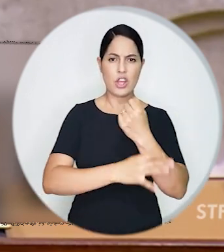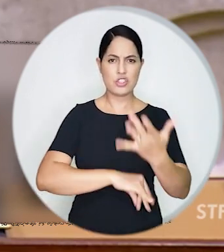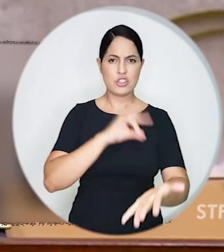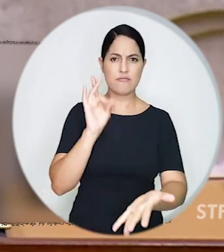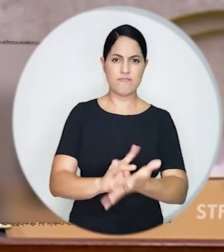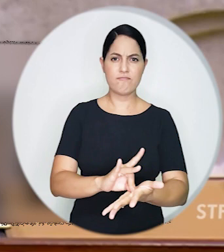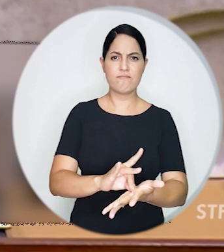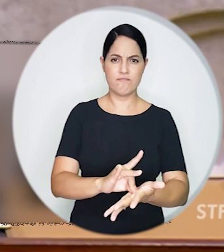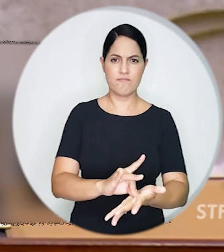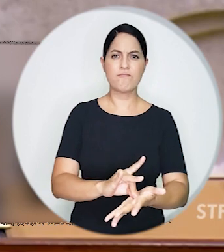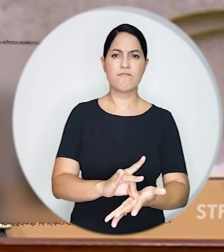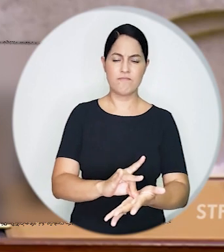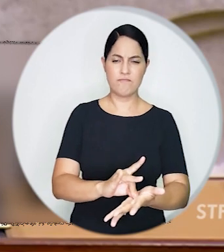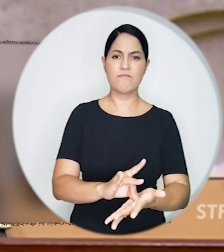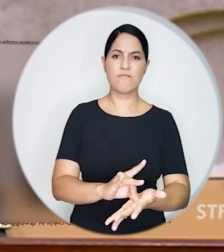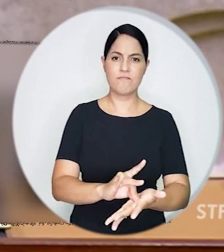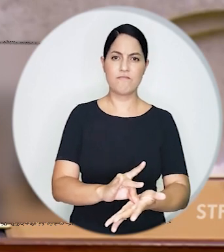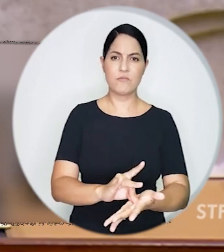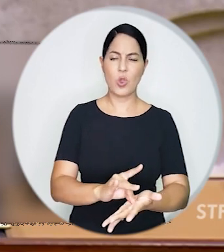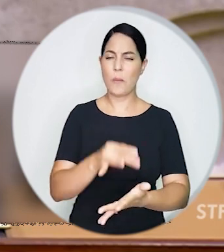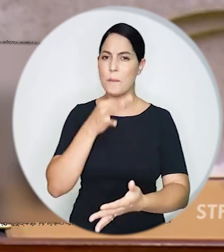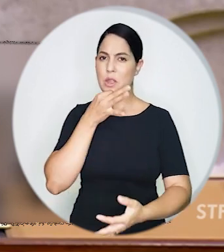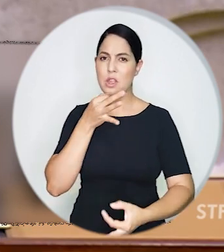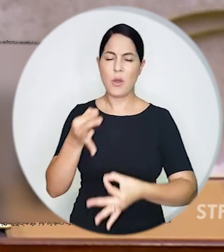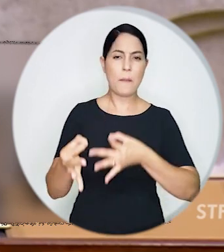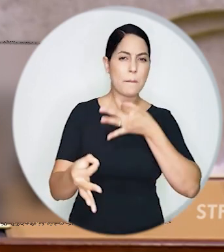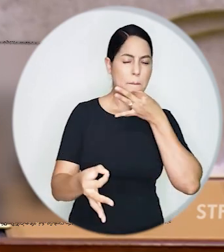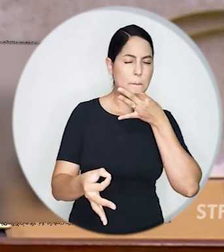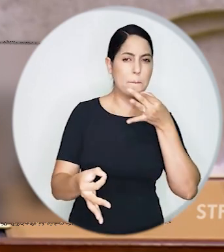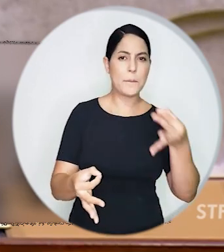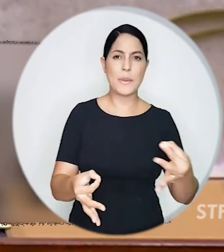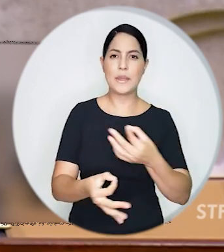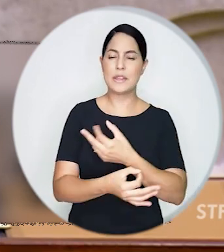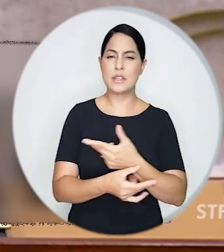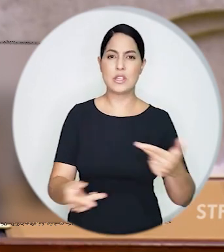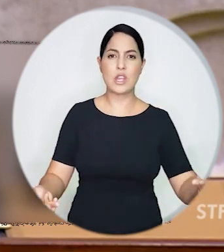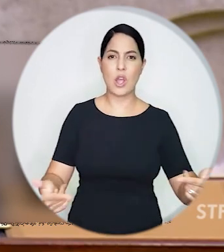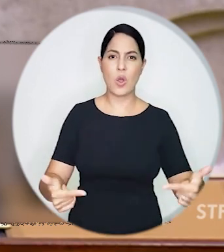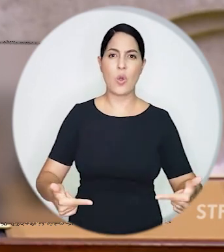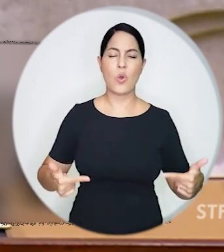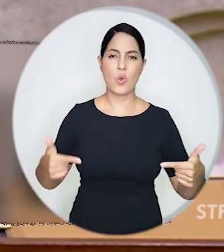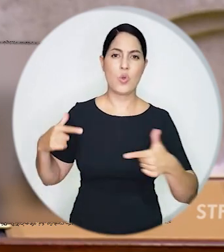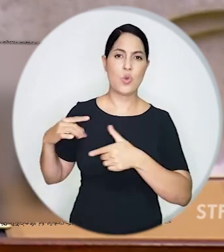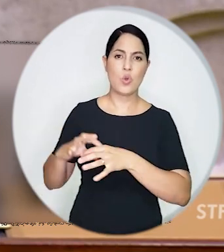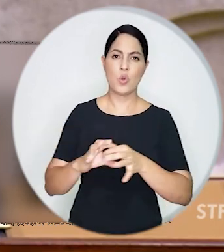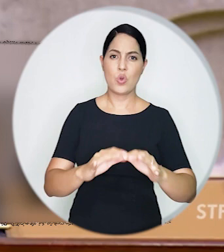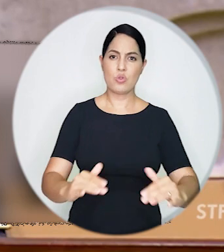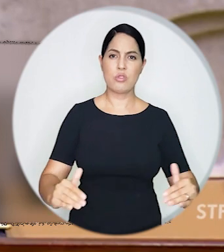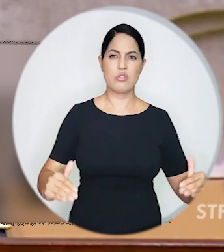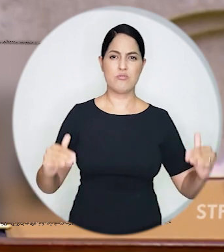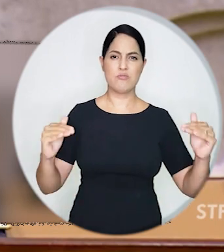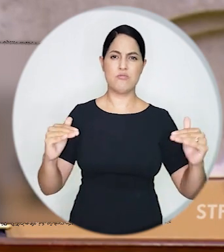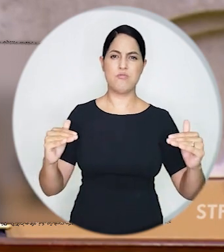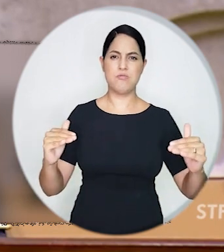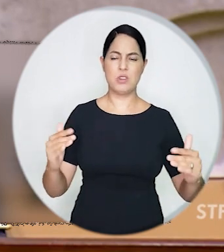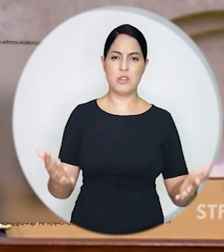Constituição, se contrapõe a toda sorte de pretensões autocráticas.